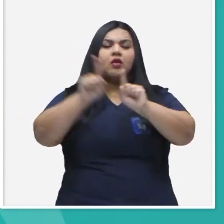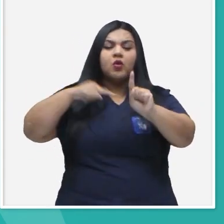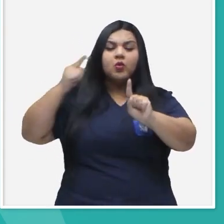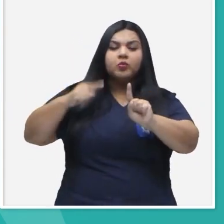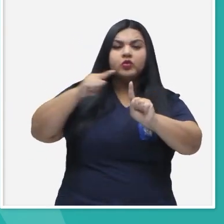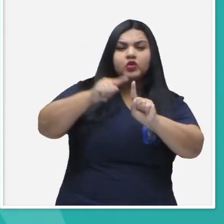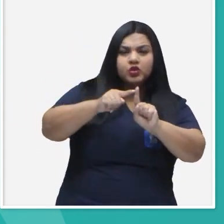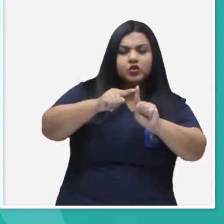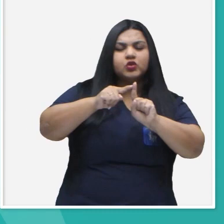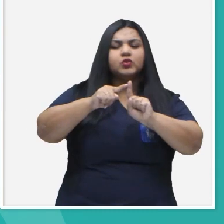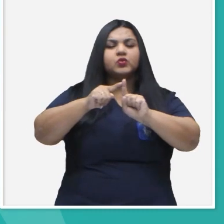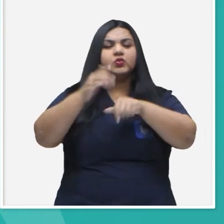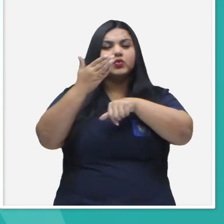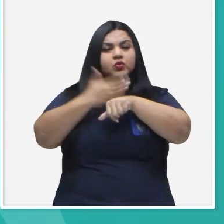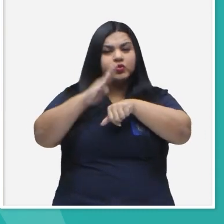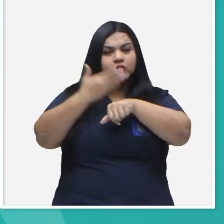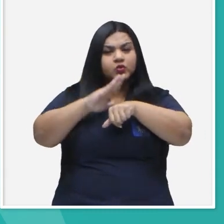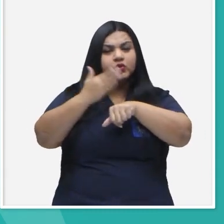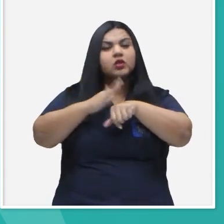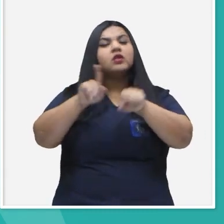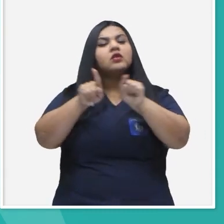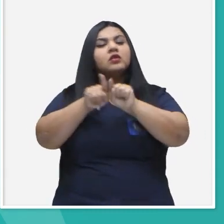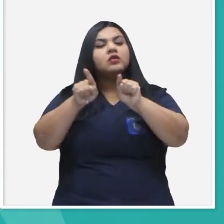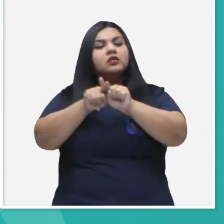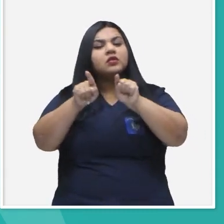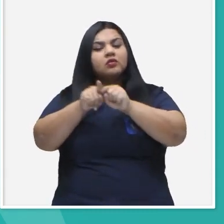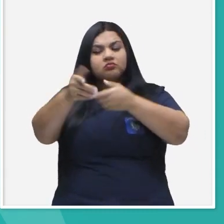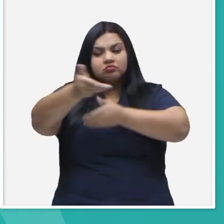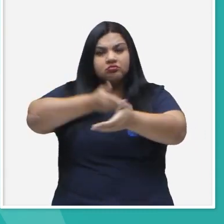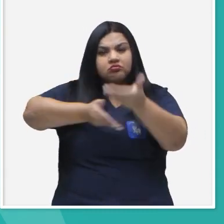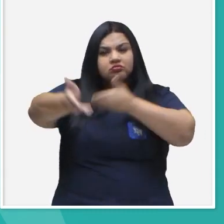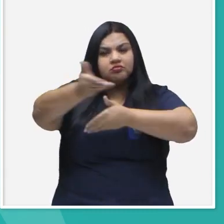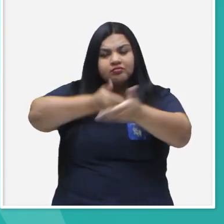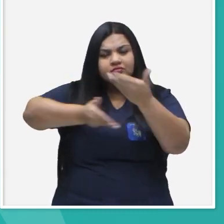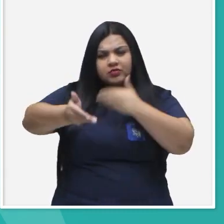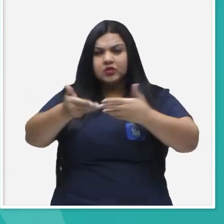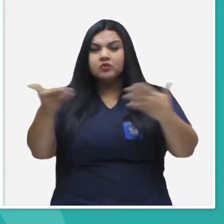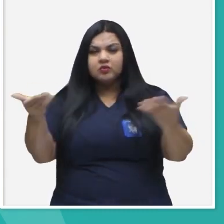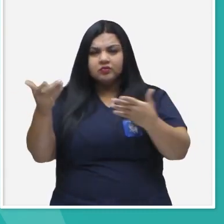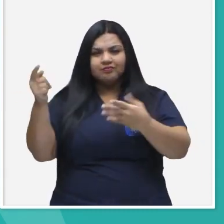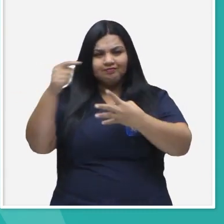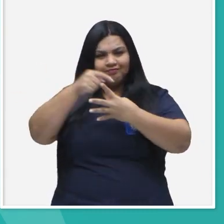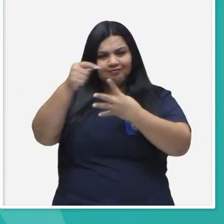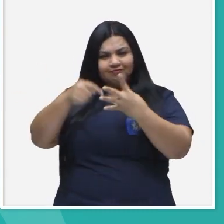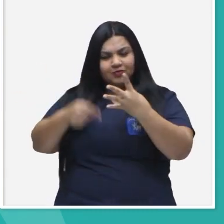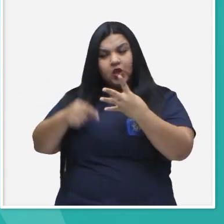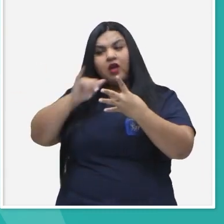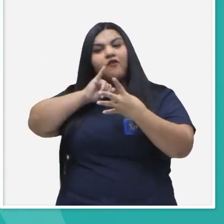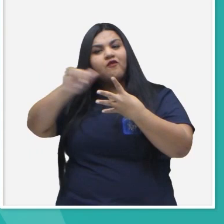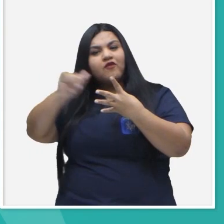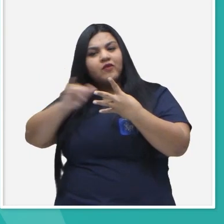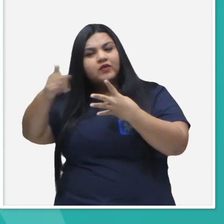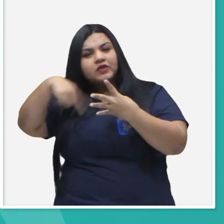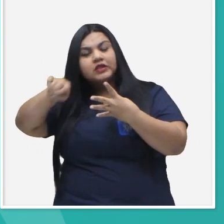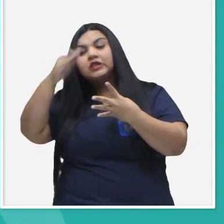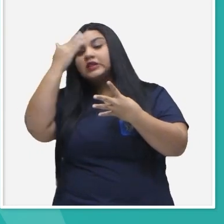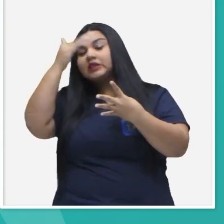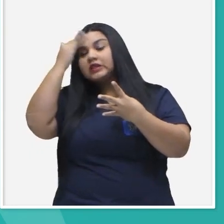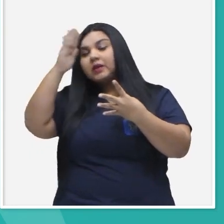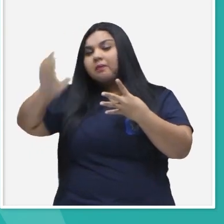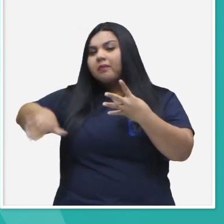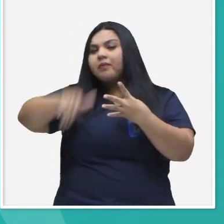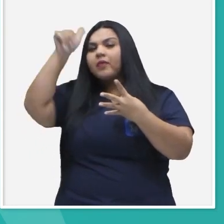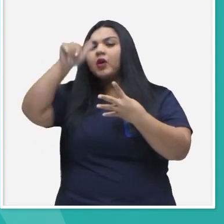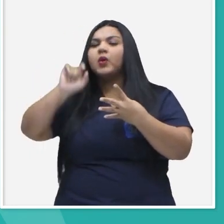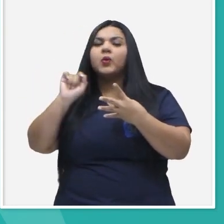do jogo e também na questão da interação. Então eu trouxe aí algumas informações que agora vocês vão entender